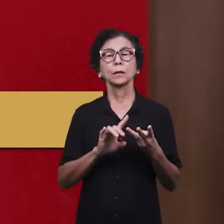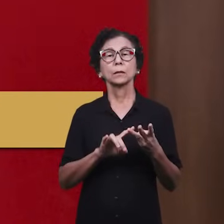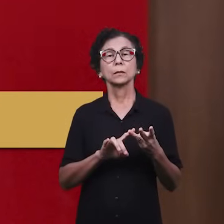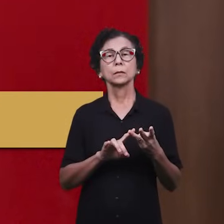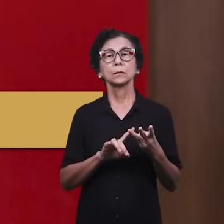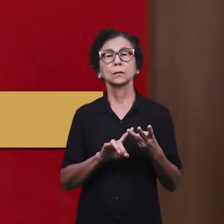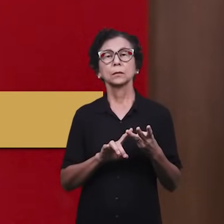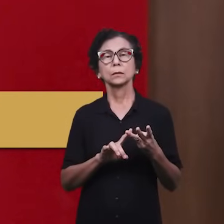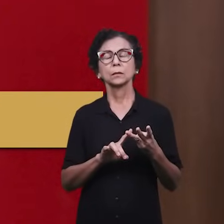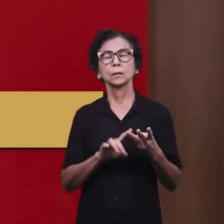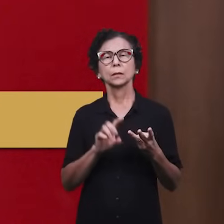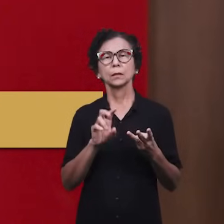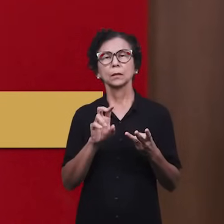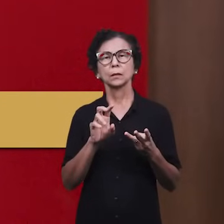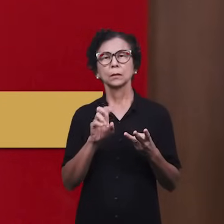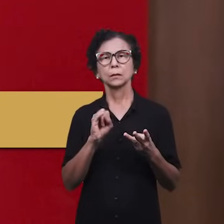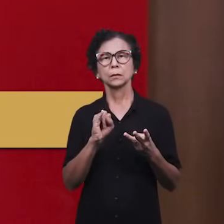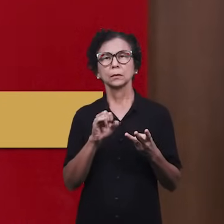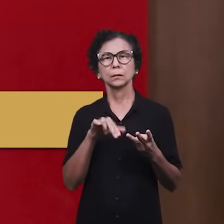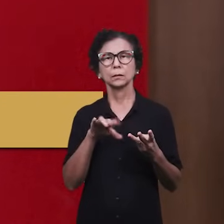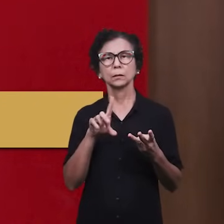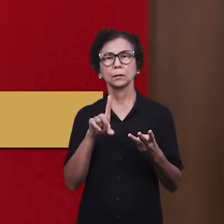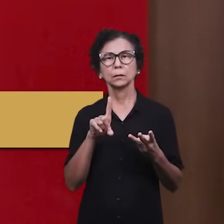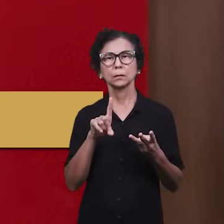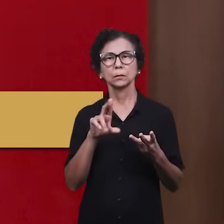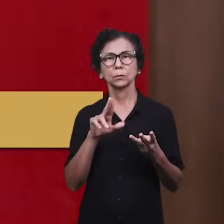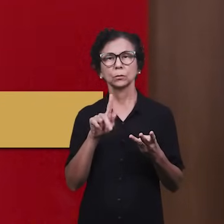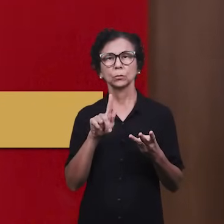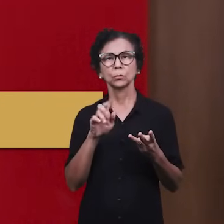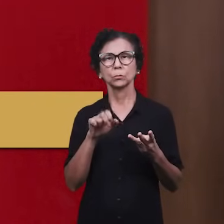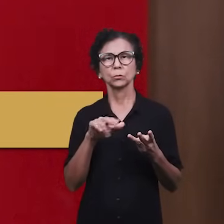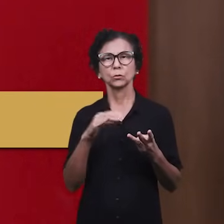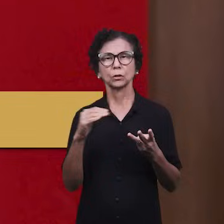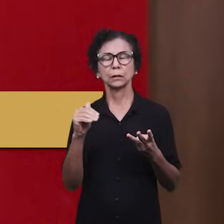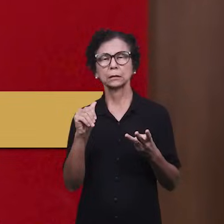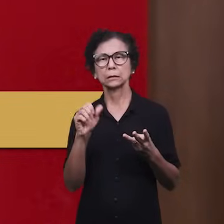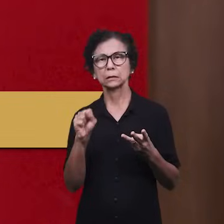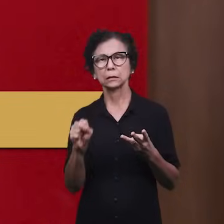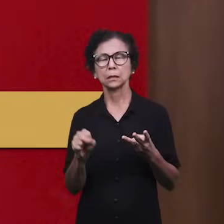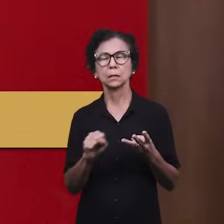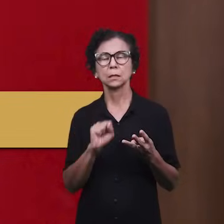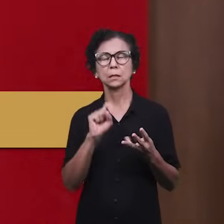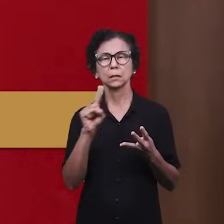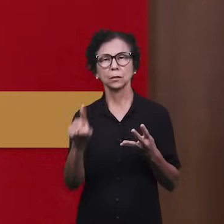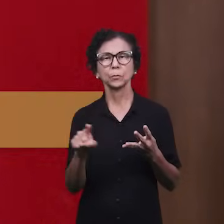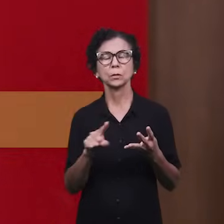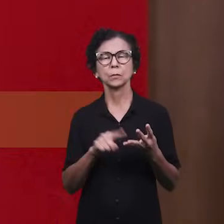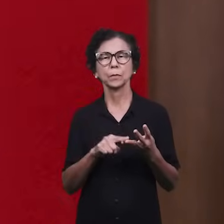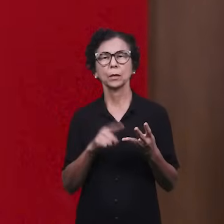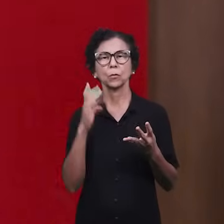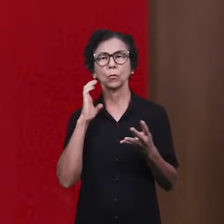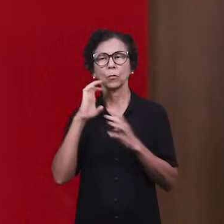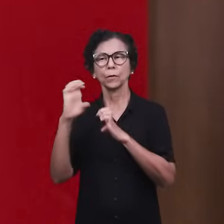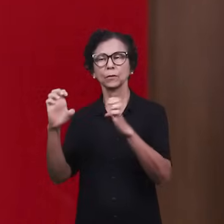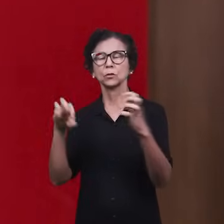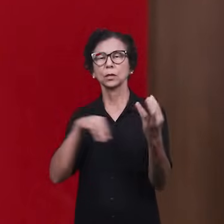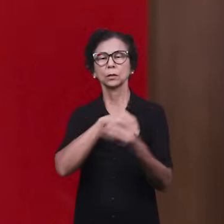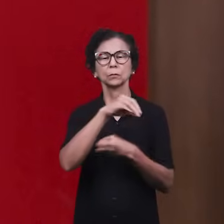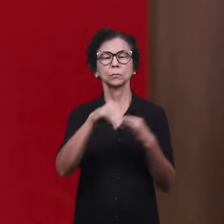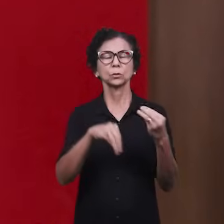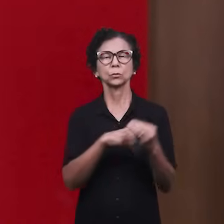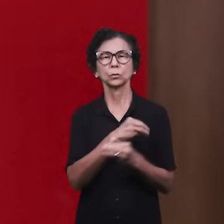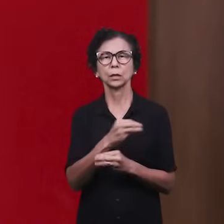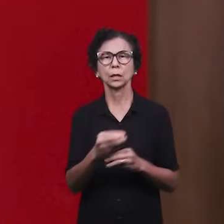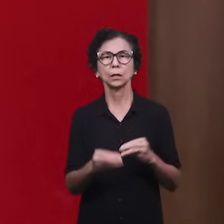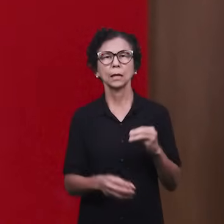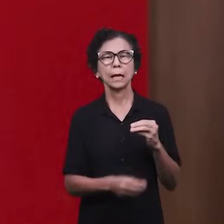Um outro ponto era a questão da mistificação do evangelho também, a mistura do evangelho com alegorias, com uma série de coisas. A instituição